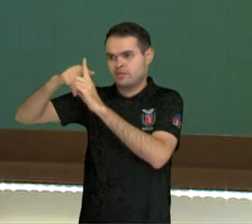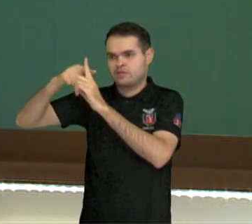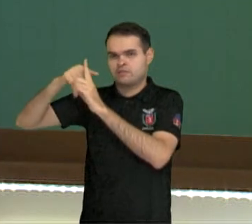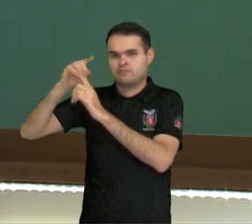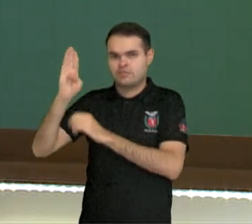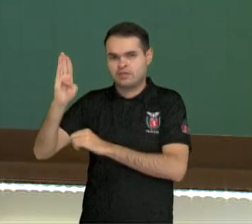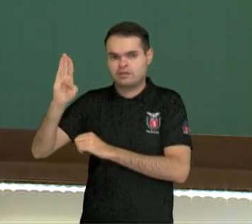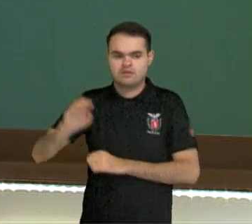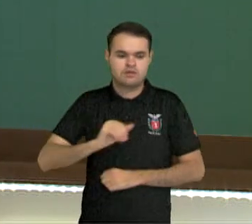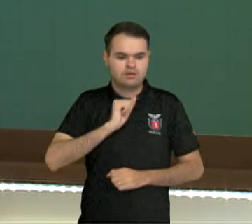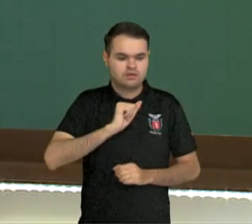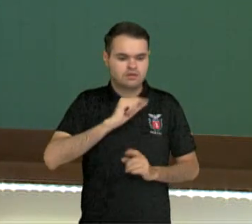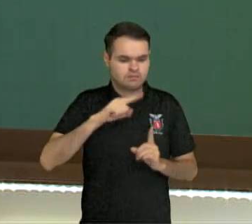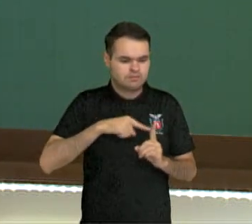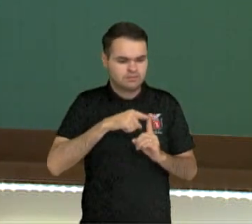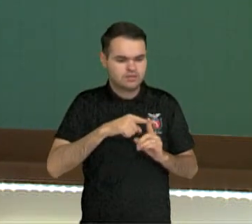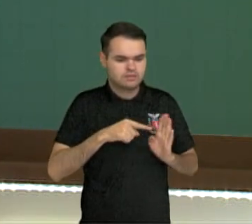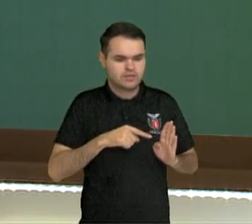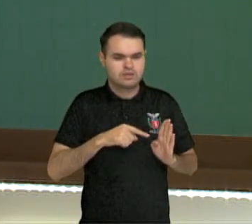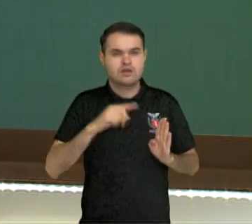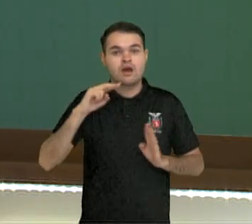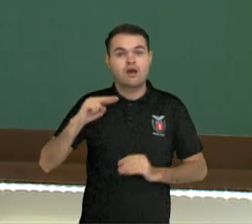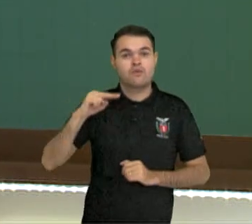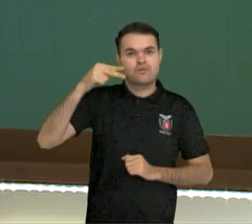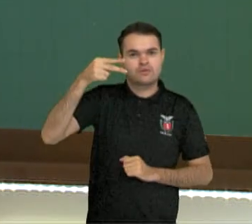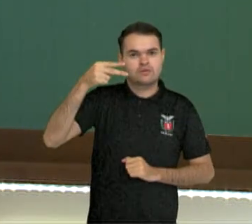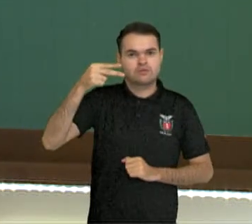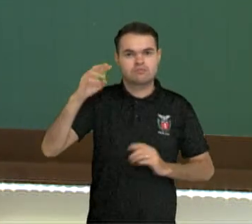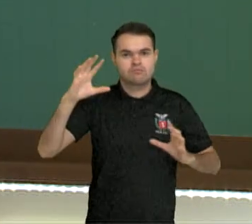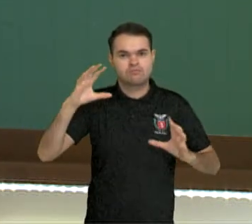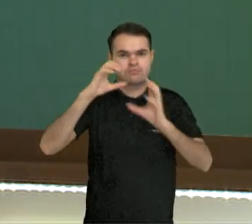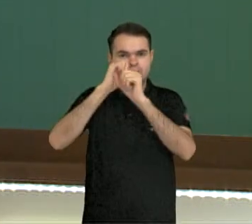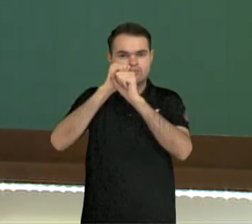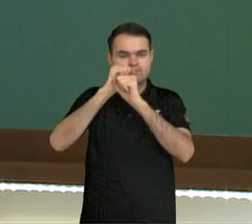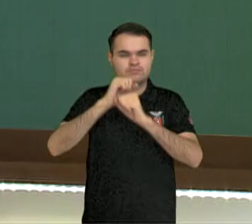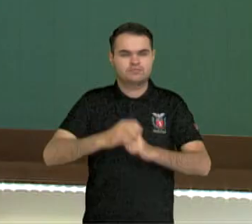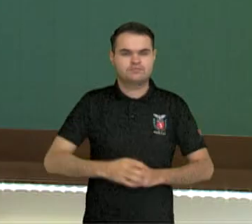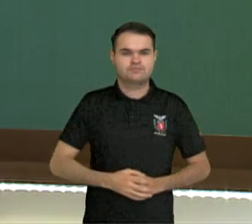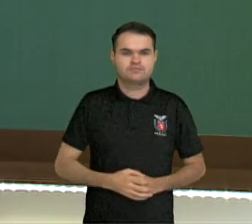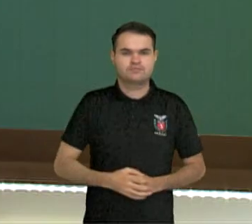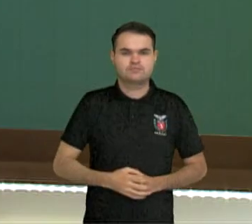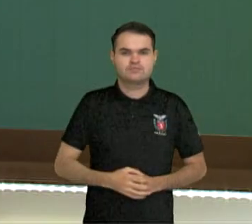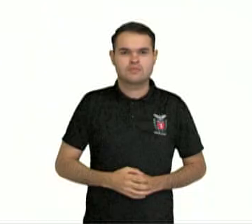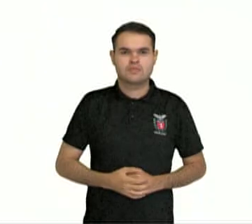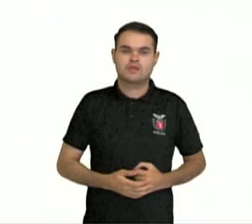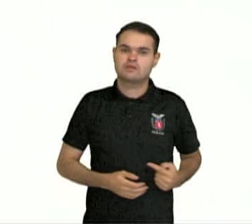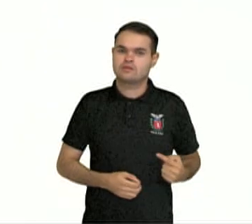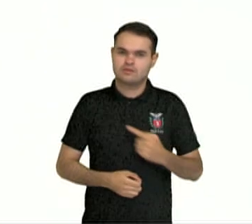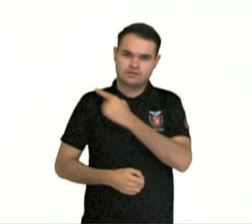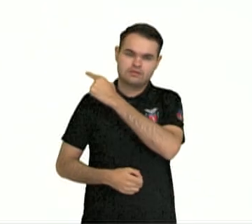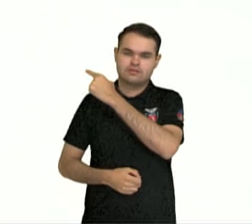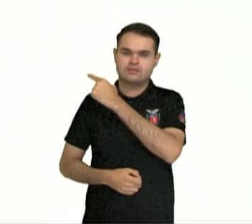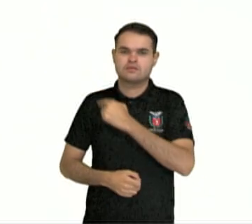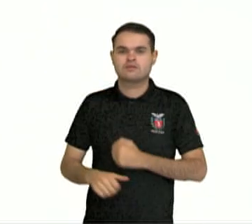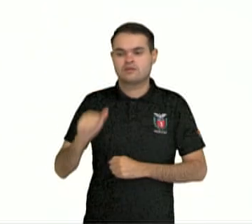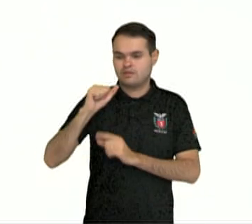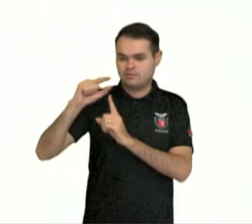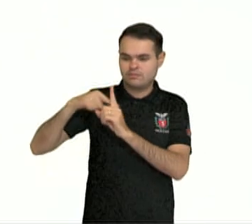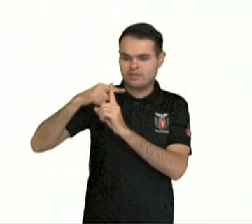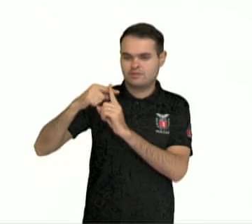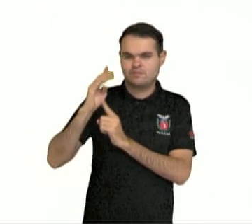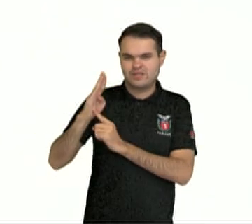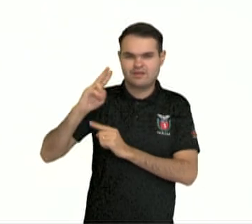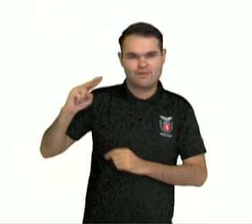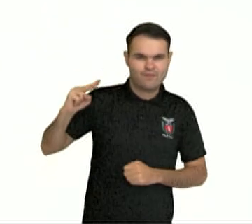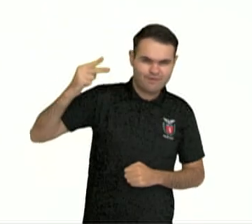B ao quadrado, juntando os desenhos, tá bom? E daí o que nós temos? O A mais B ao quadrado, que a